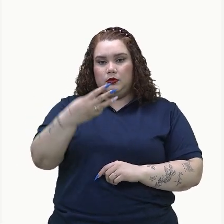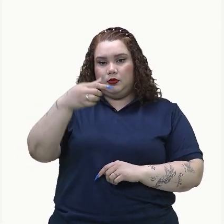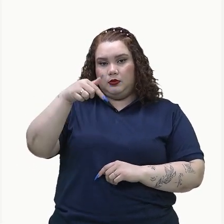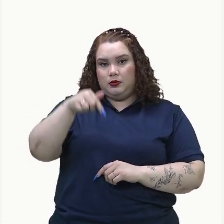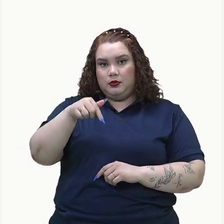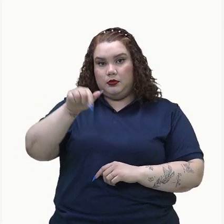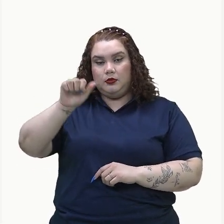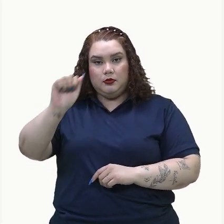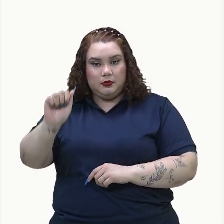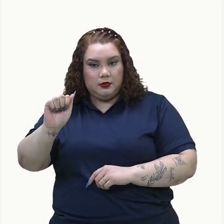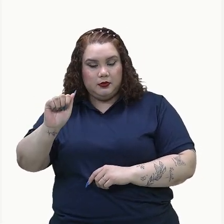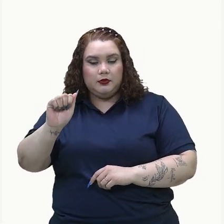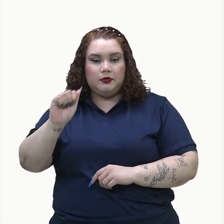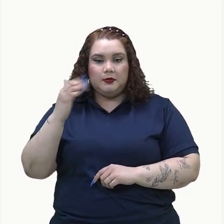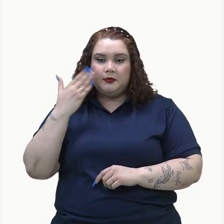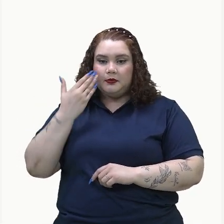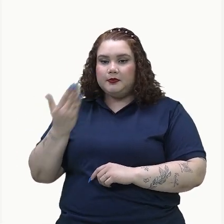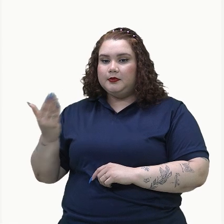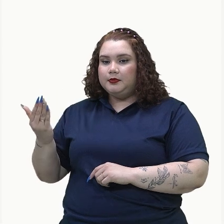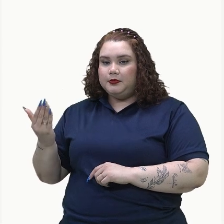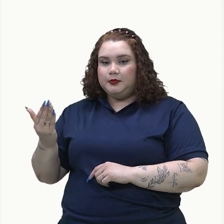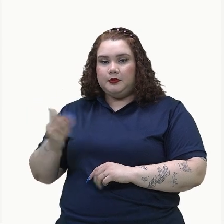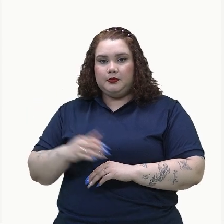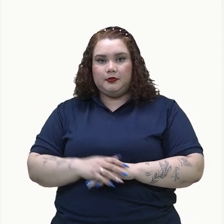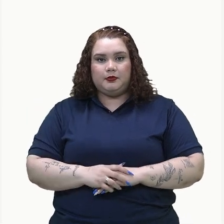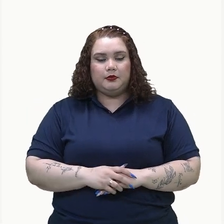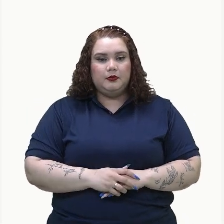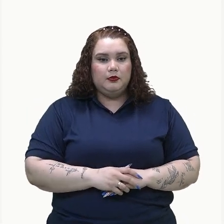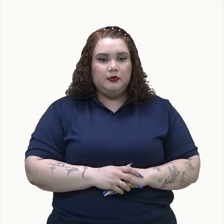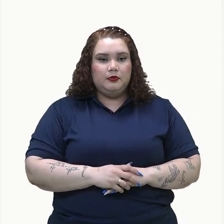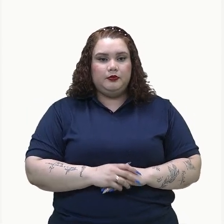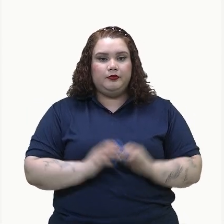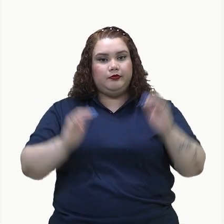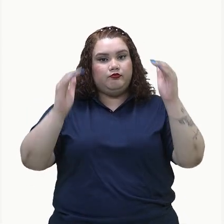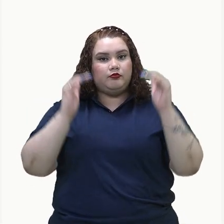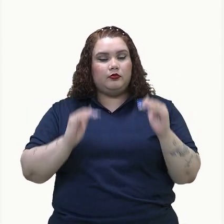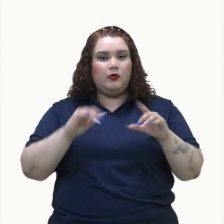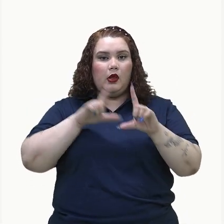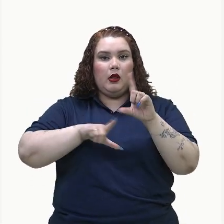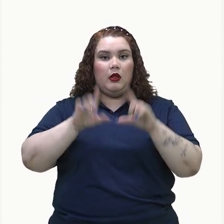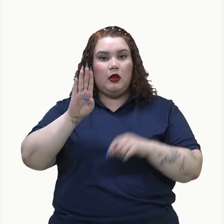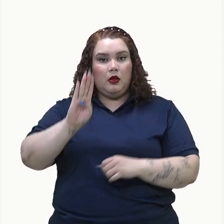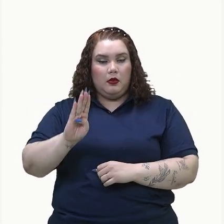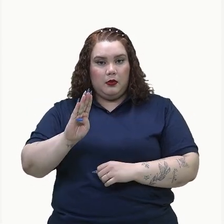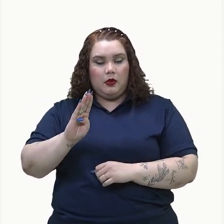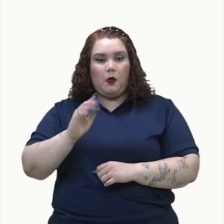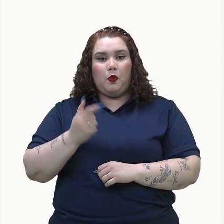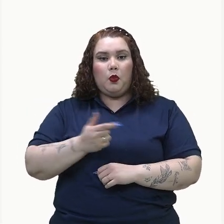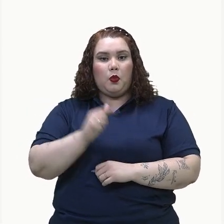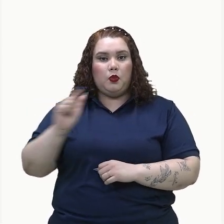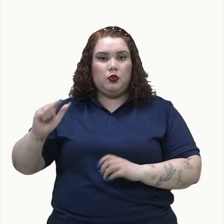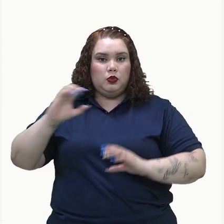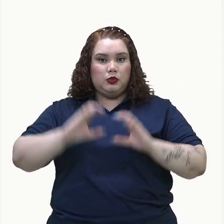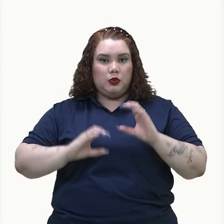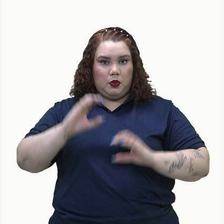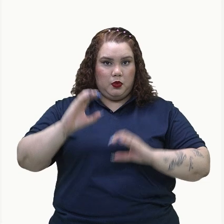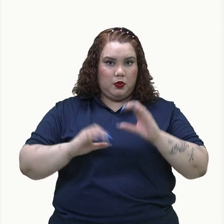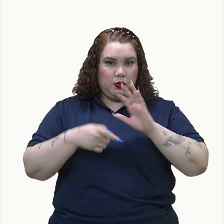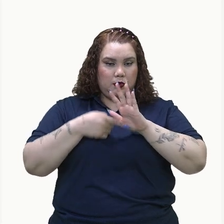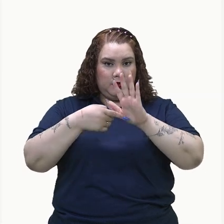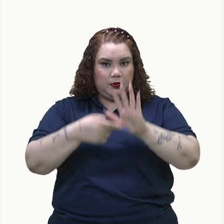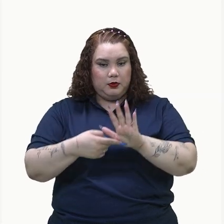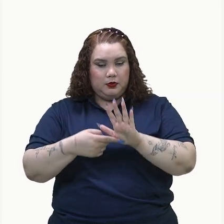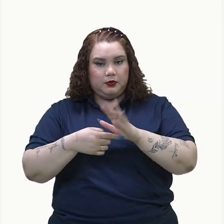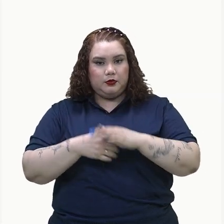37 amperes. Na letra B, nós vamos ter outro circuito agora, que é a letra B.